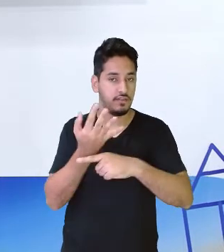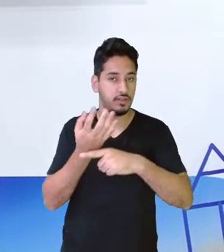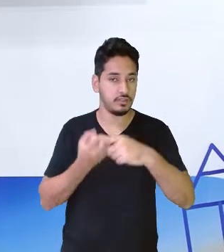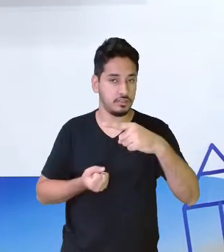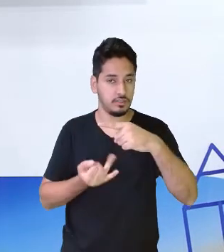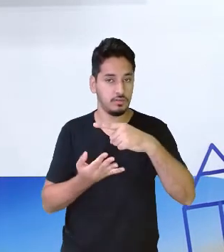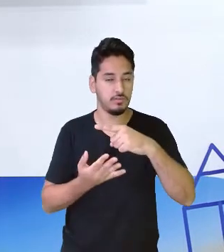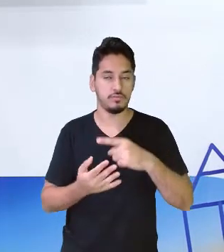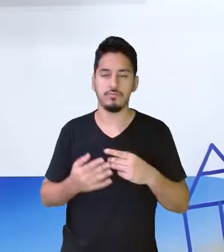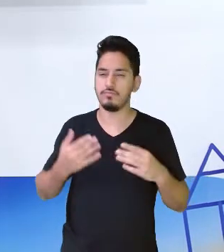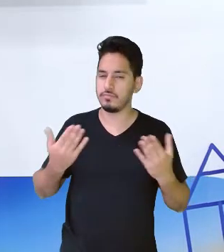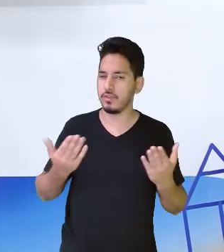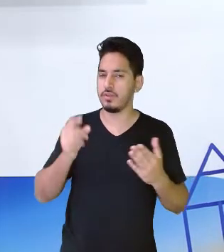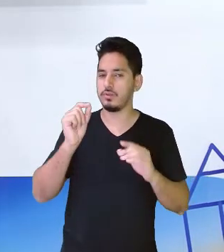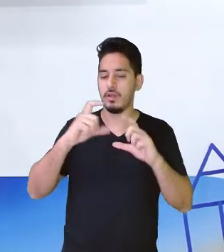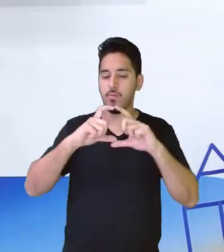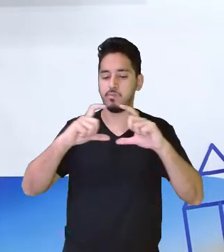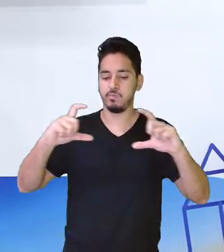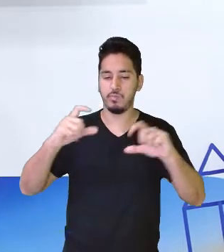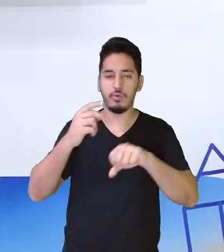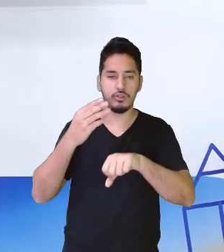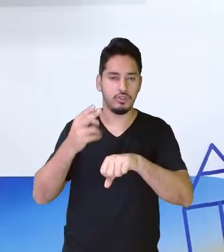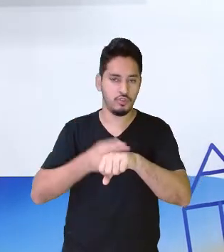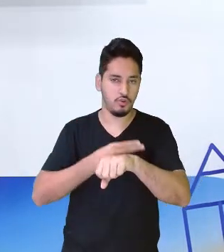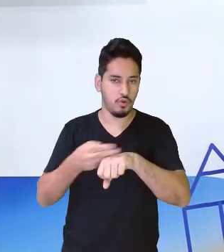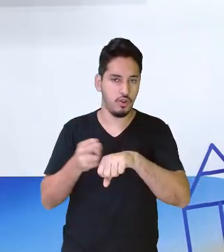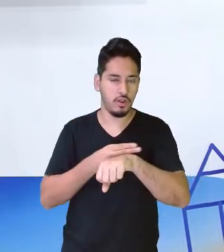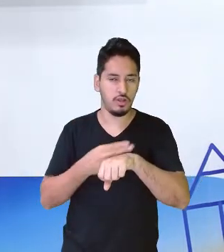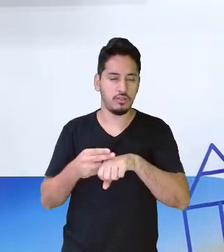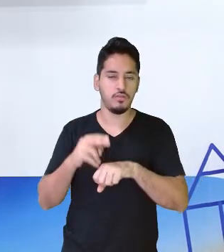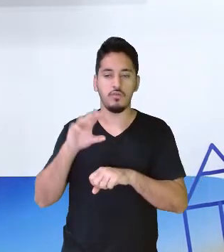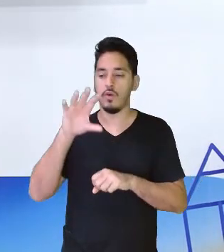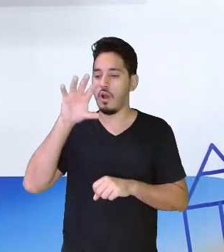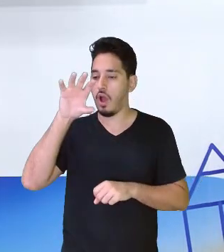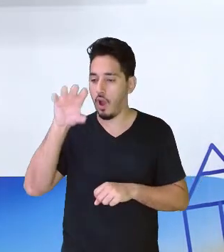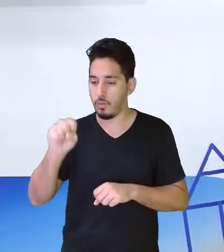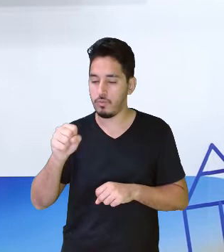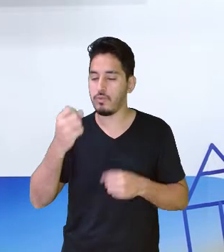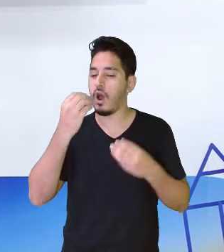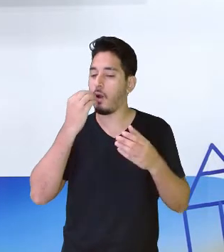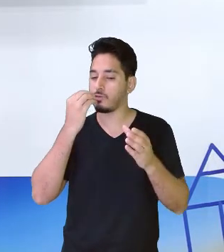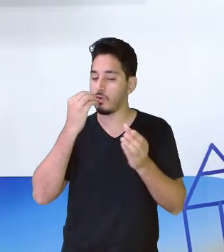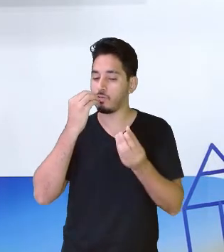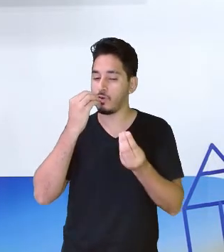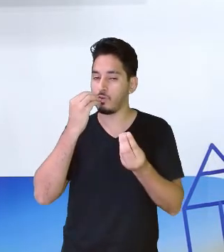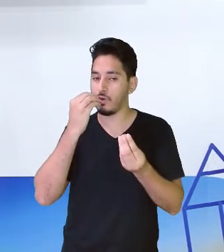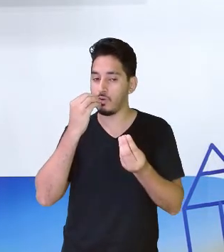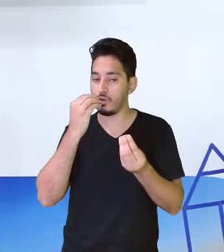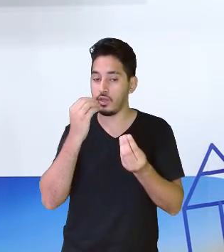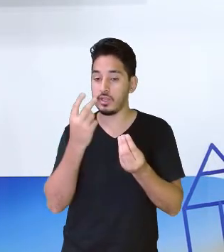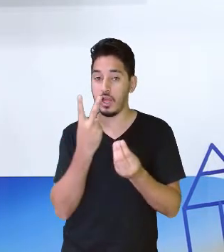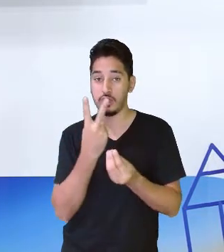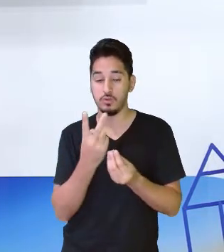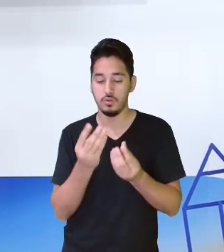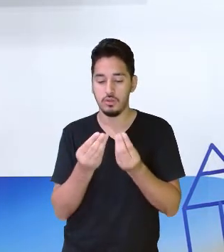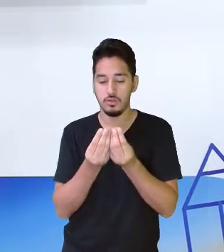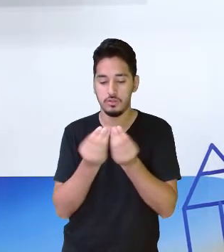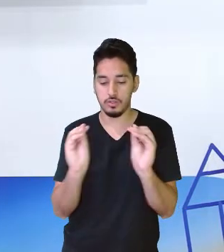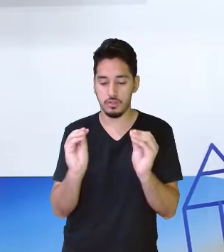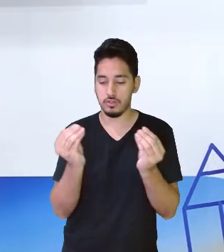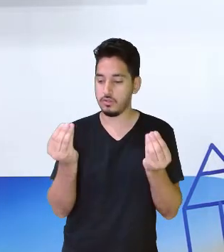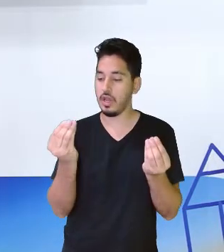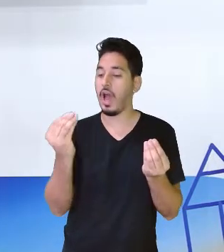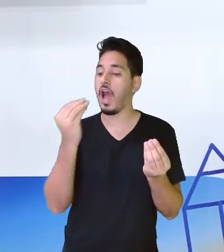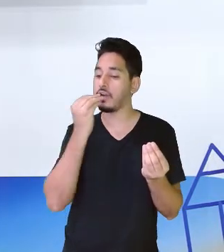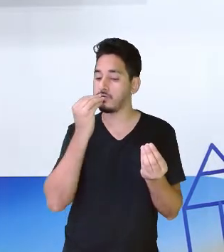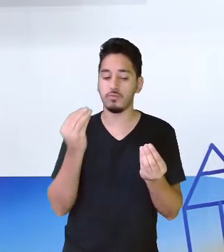No caso da barra de chocolate, claro, eu vou comer uma parte das duas que foi dividida. E você que